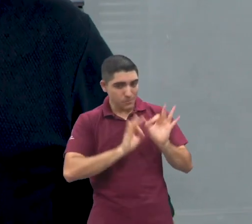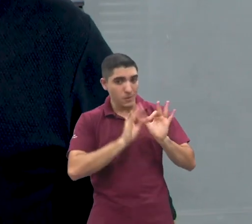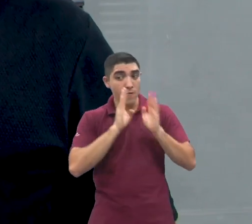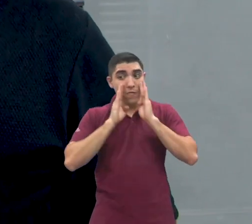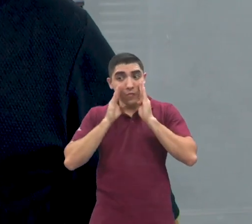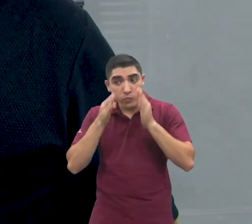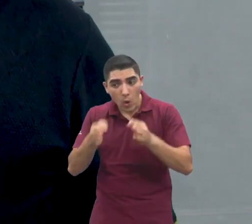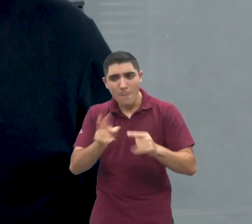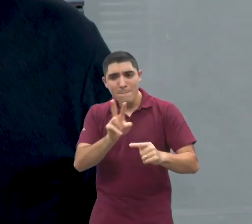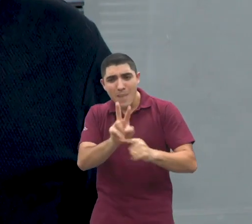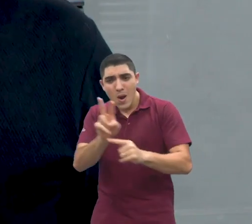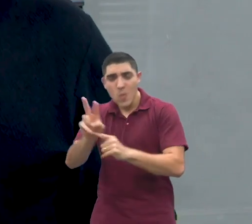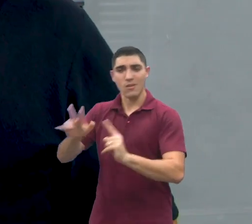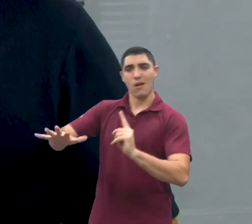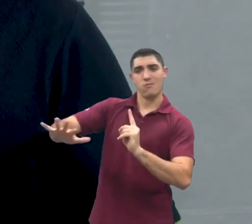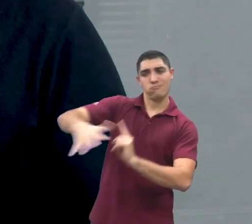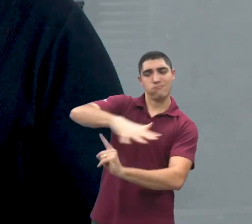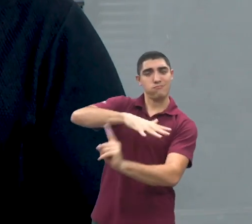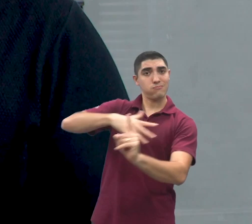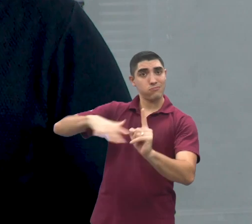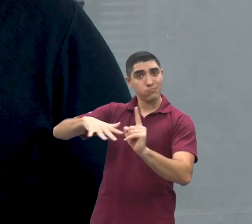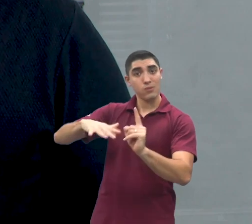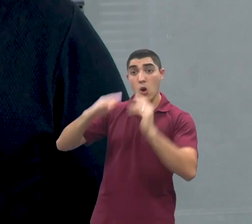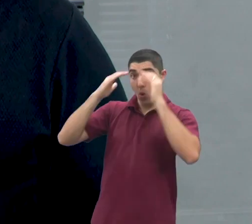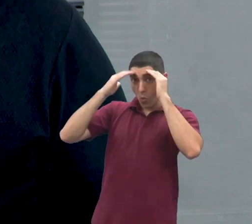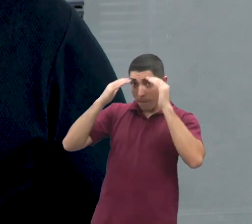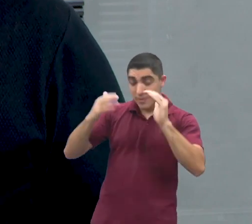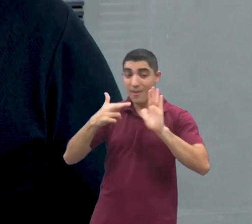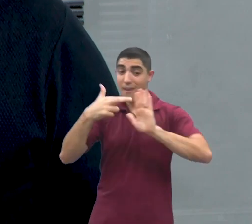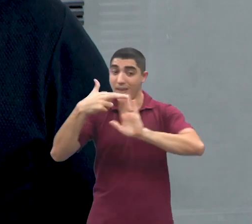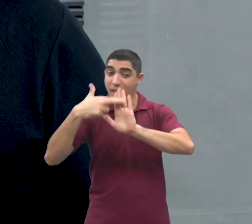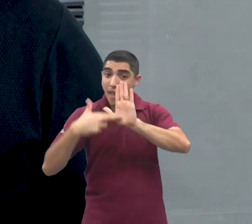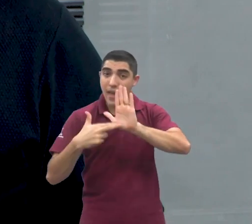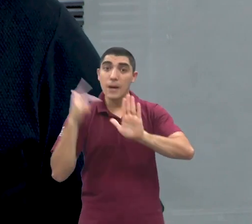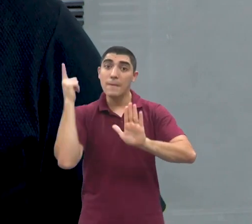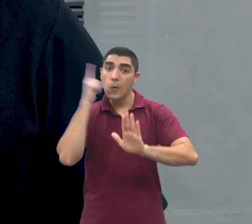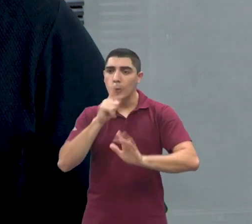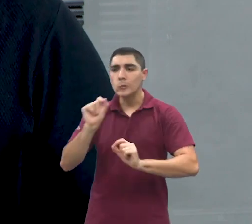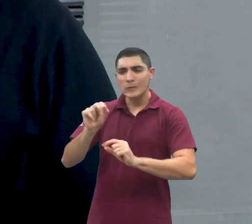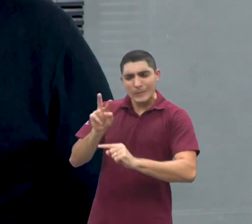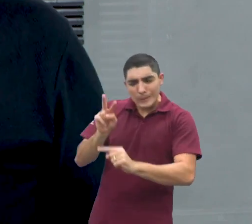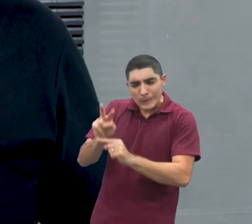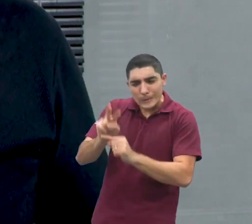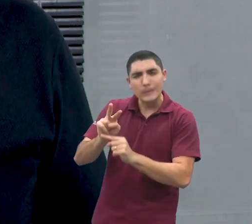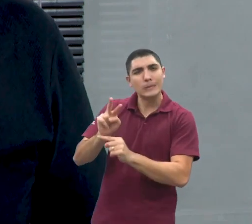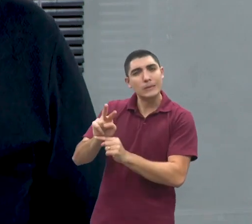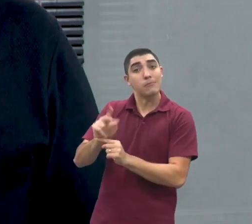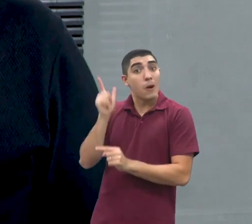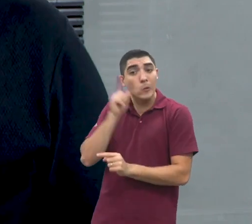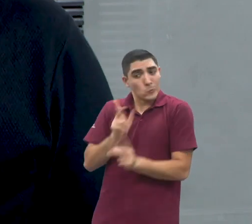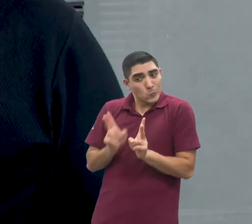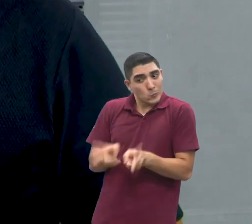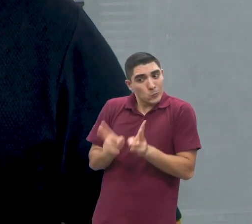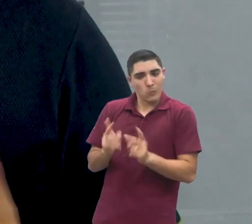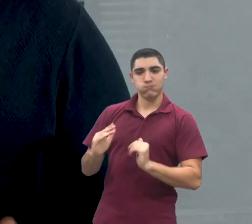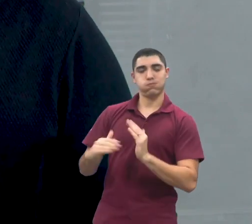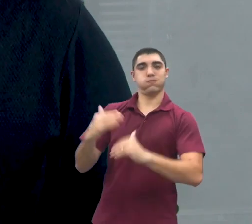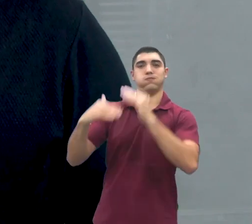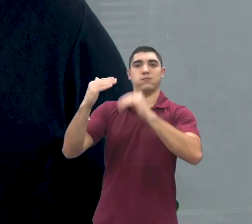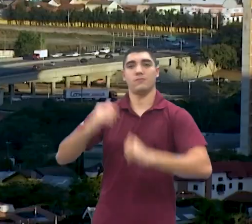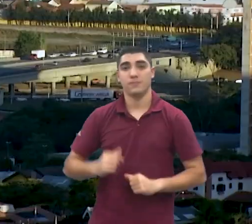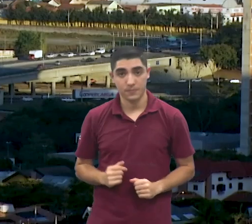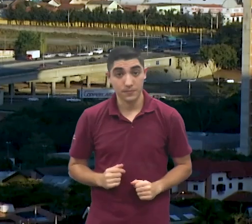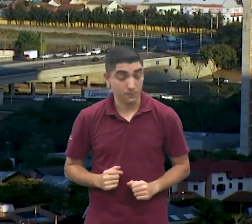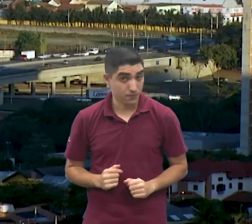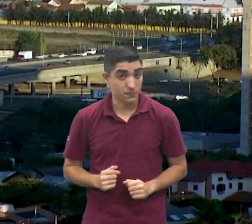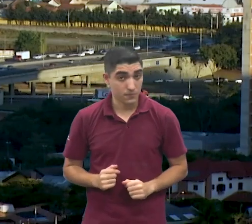ser orquestradas com os critérios de sustentabilidade para que elas tenham efeito, né, em vários